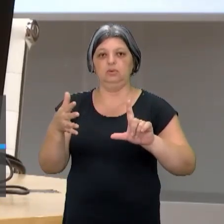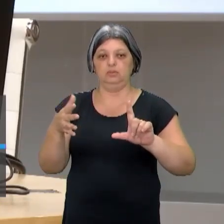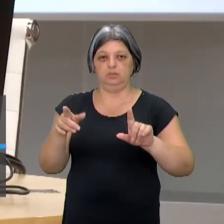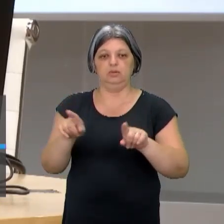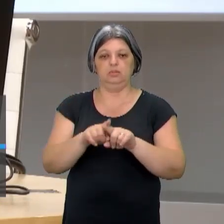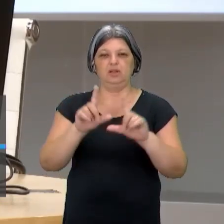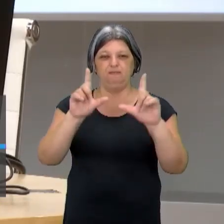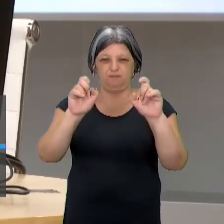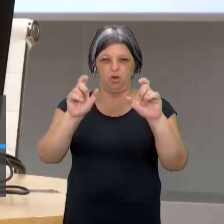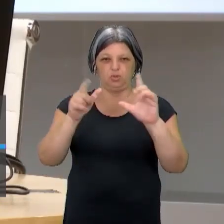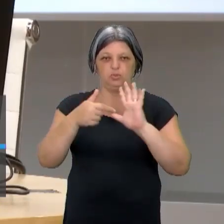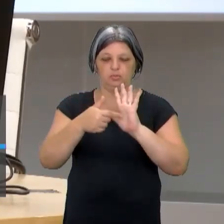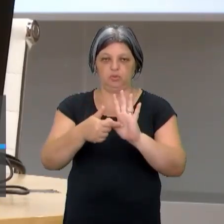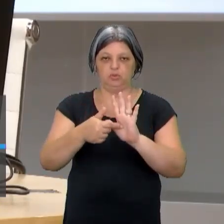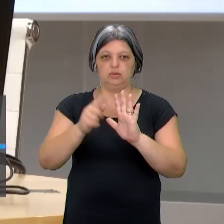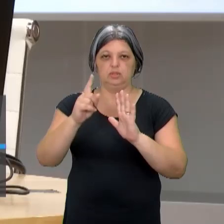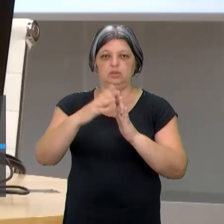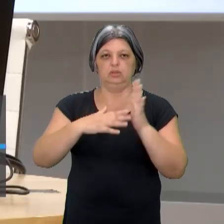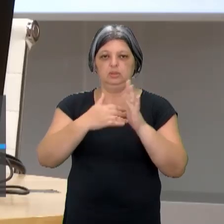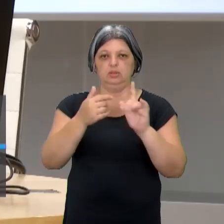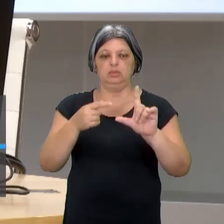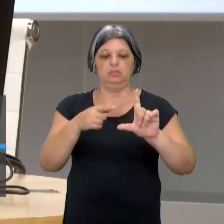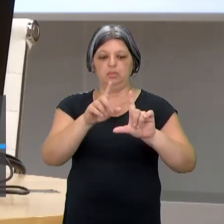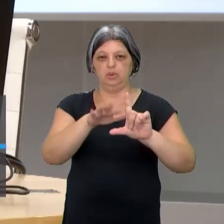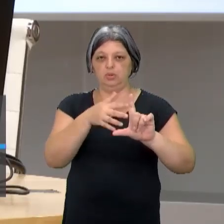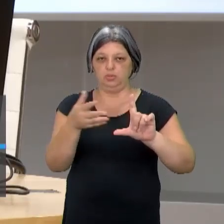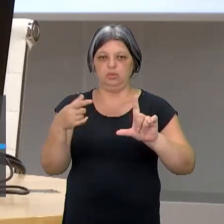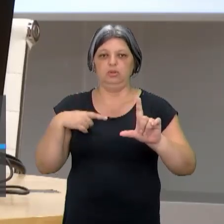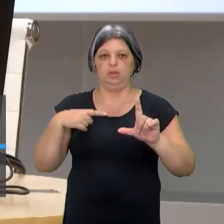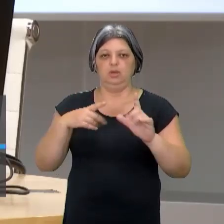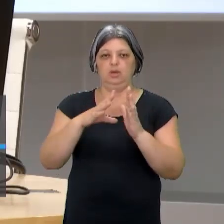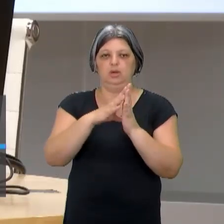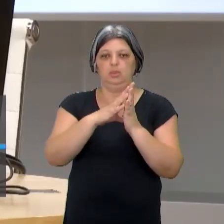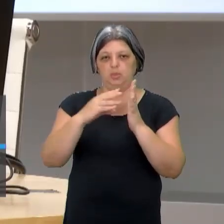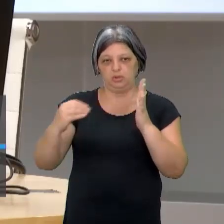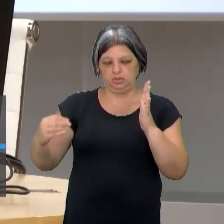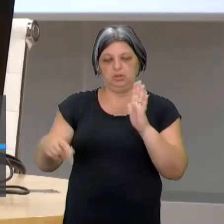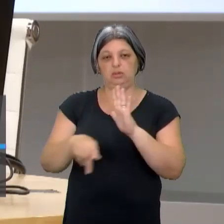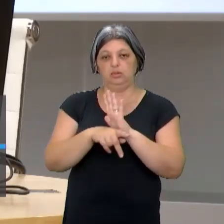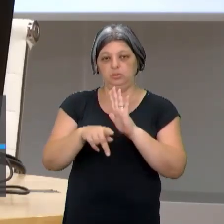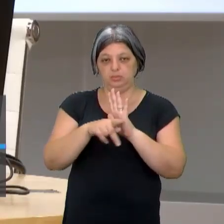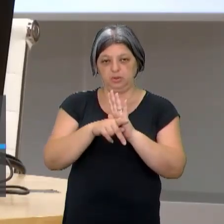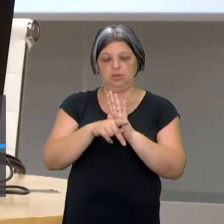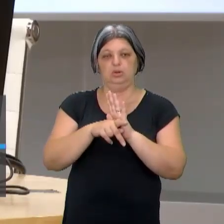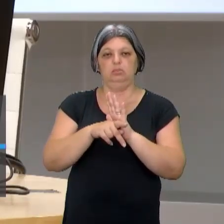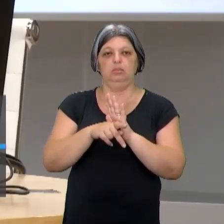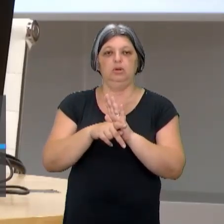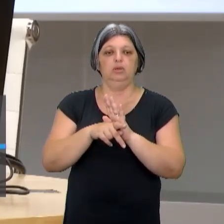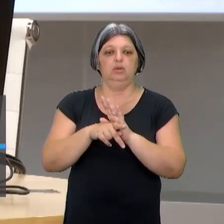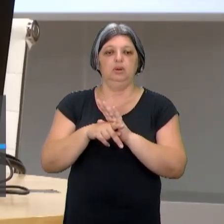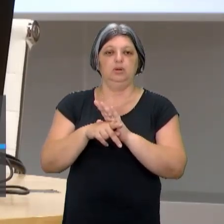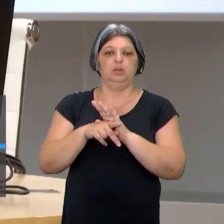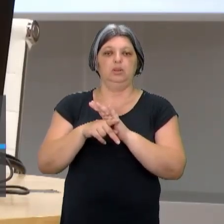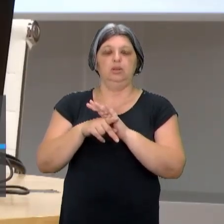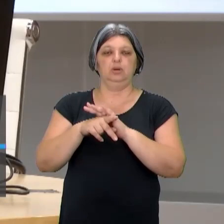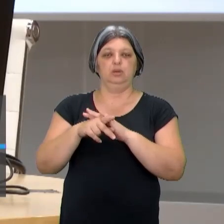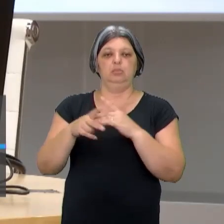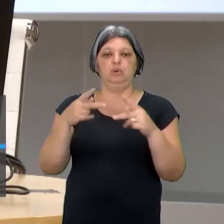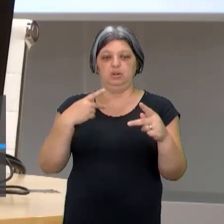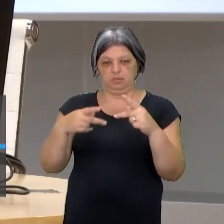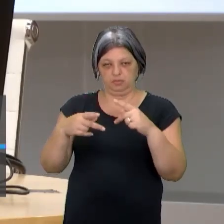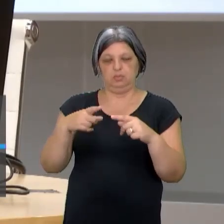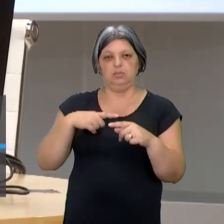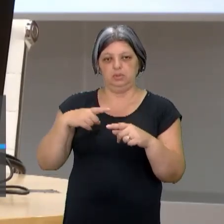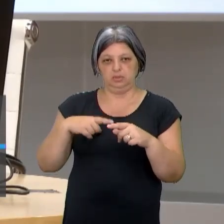fotinho que a gente mostrou aí, é um print, a gente tem alguns modelos no próprio Excel, né, que a gente consegue escolher alguns e também colocar